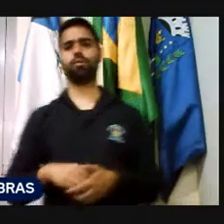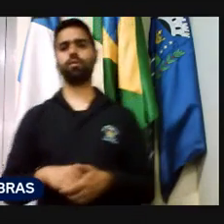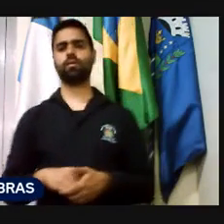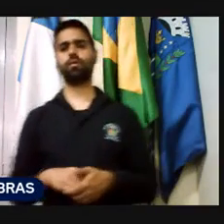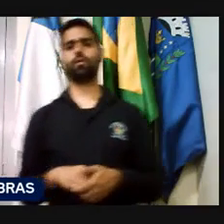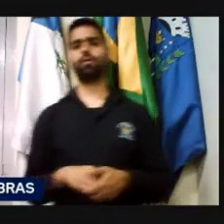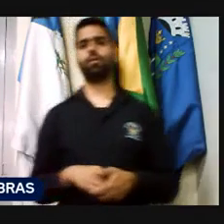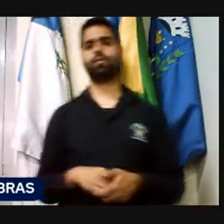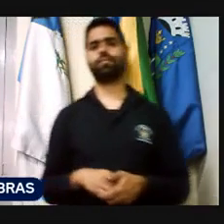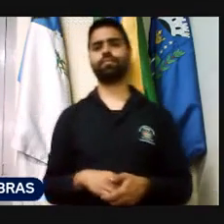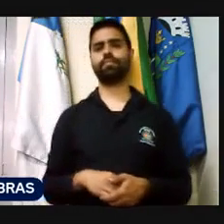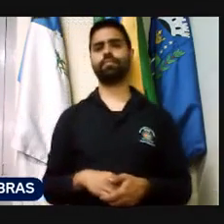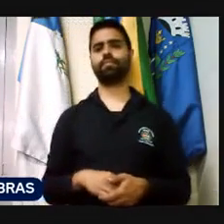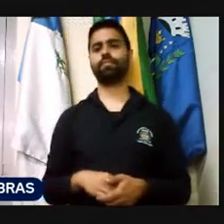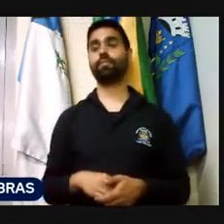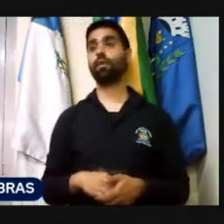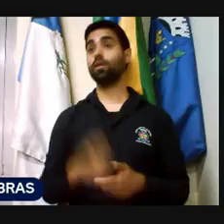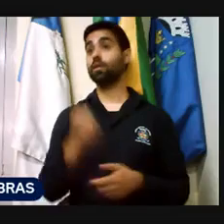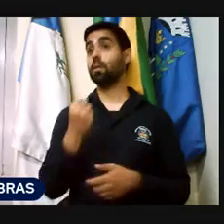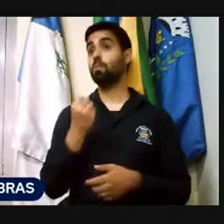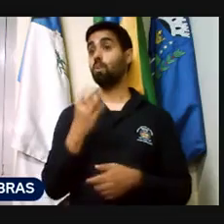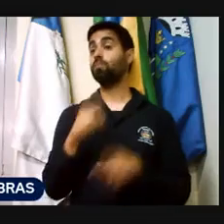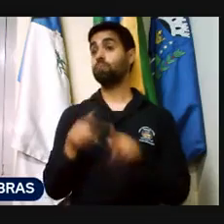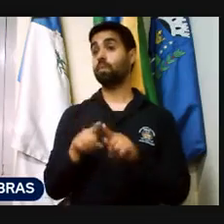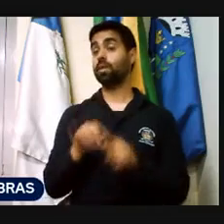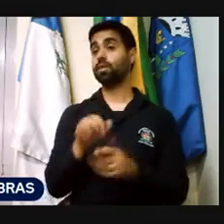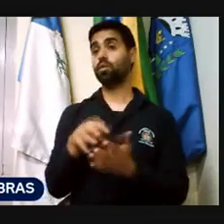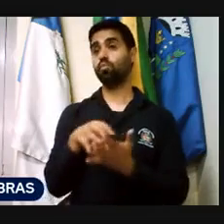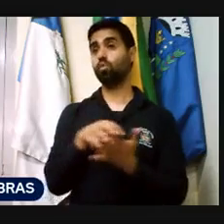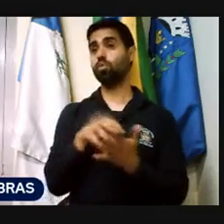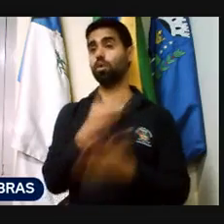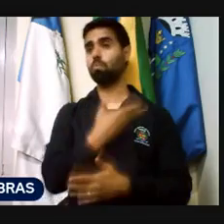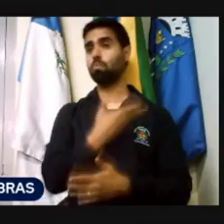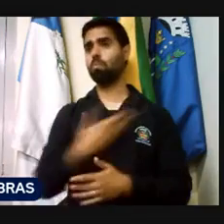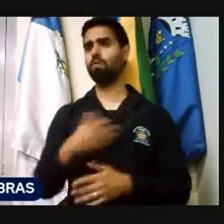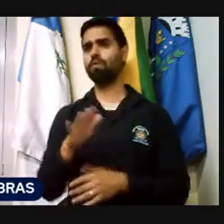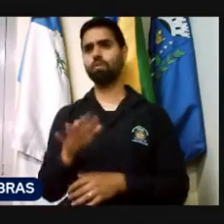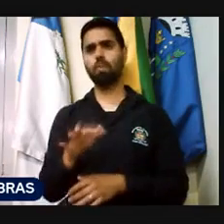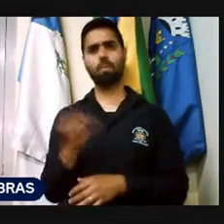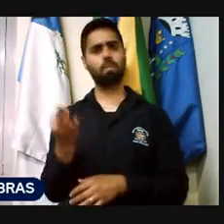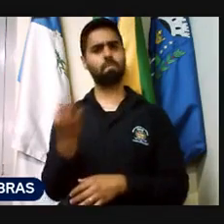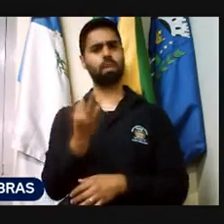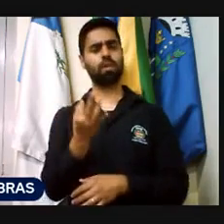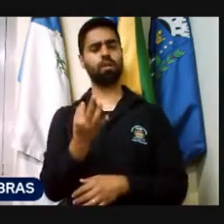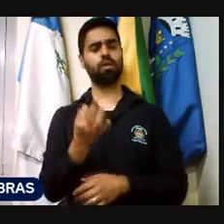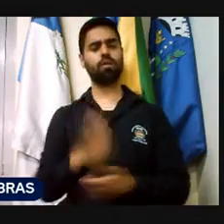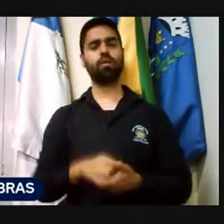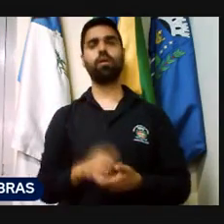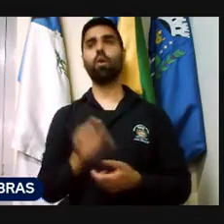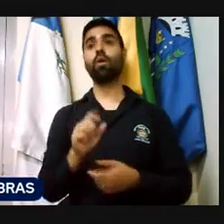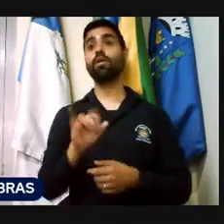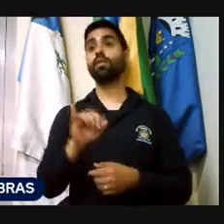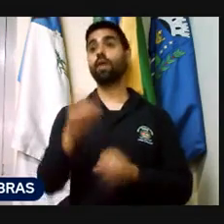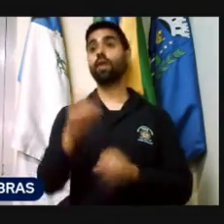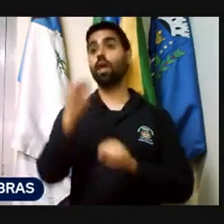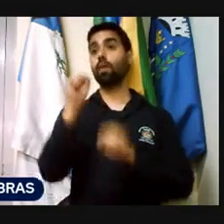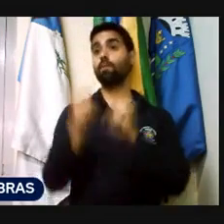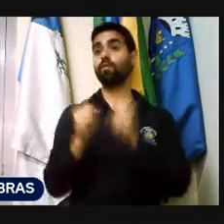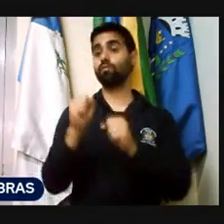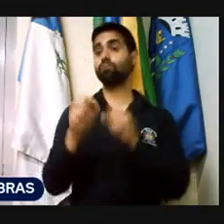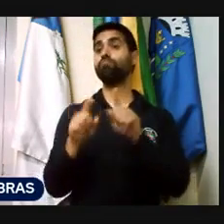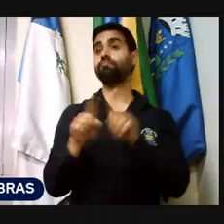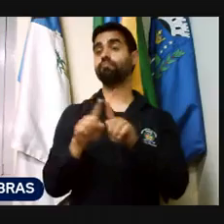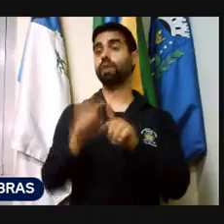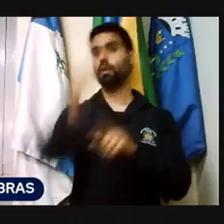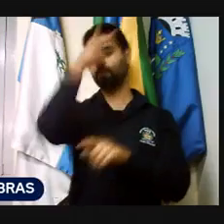seria para que o transporte público se tornasse de qualidade, que é o sonho de todos os vereadores, é que a prefeitura participasse com